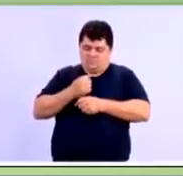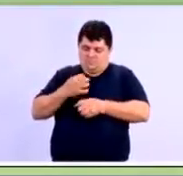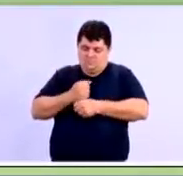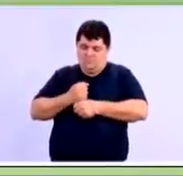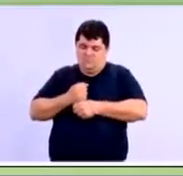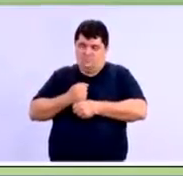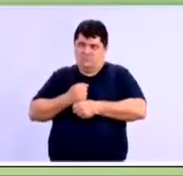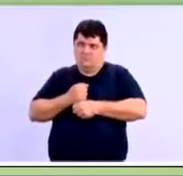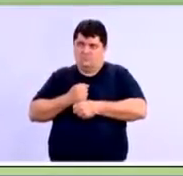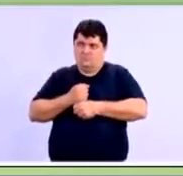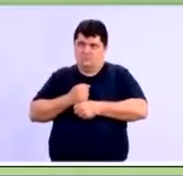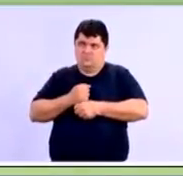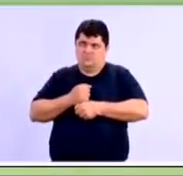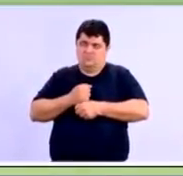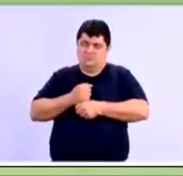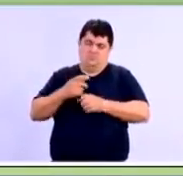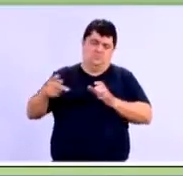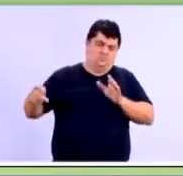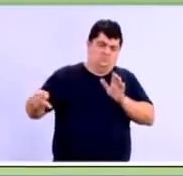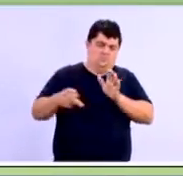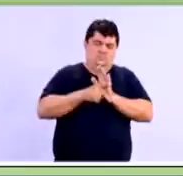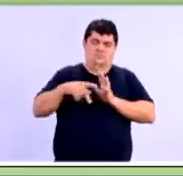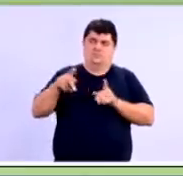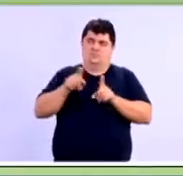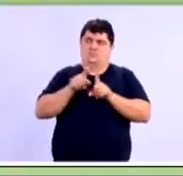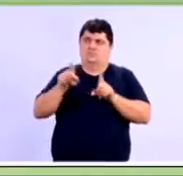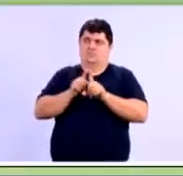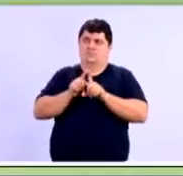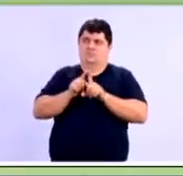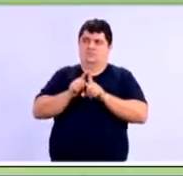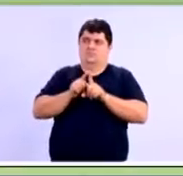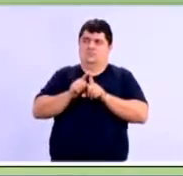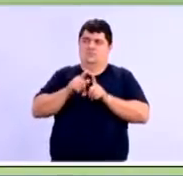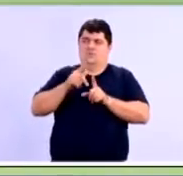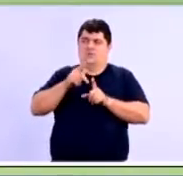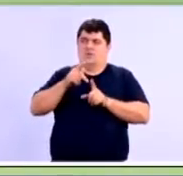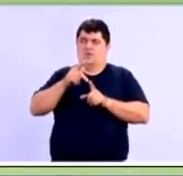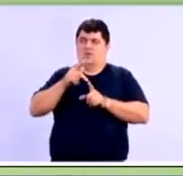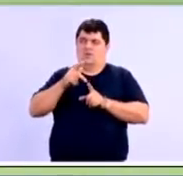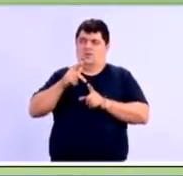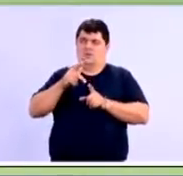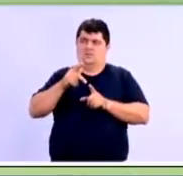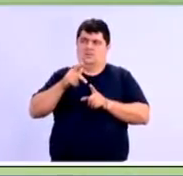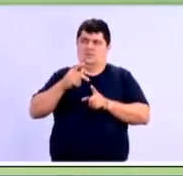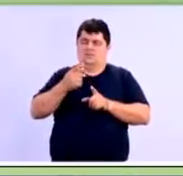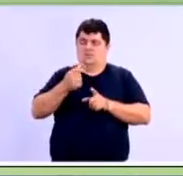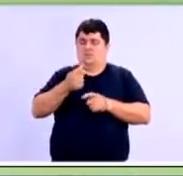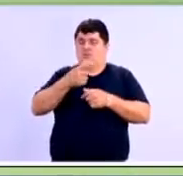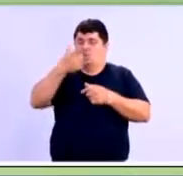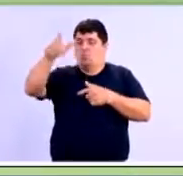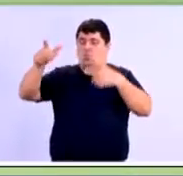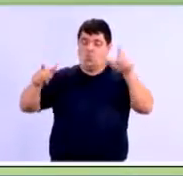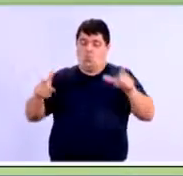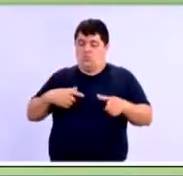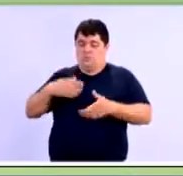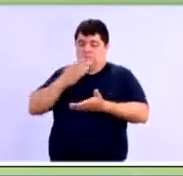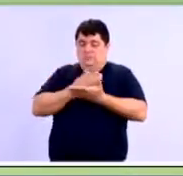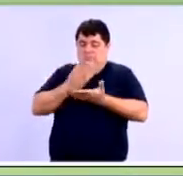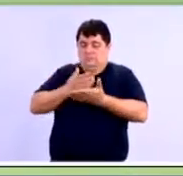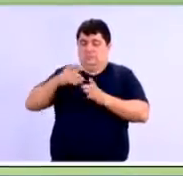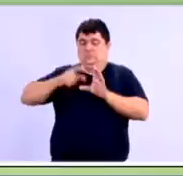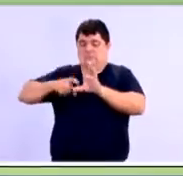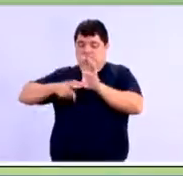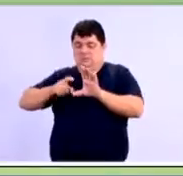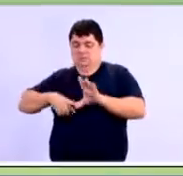capital próprio e a soma do capital de terceiros. Correto? Esse é o